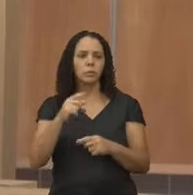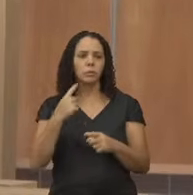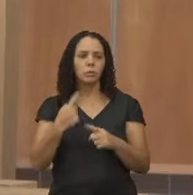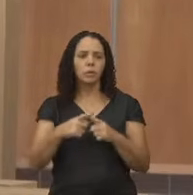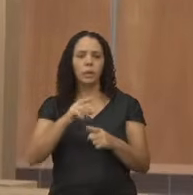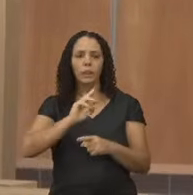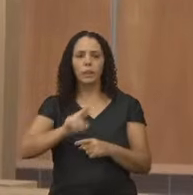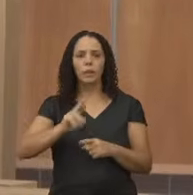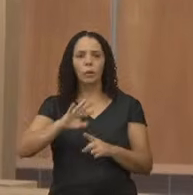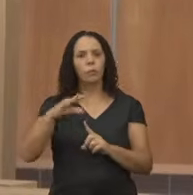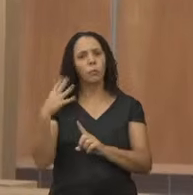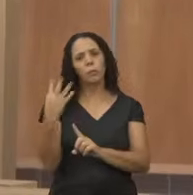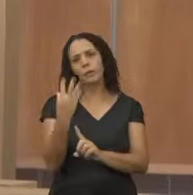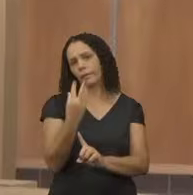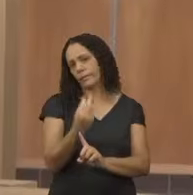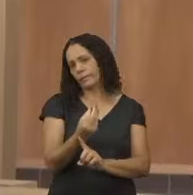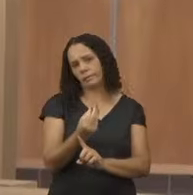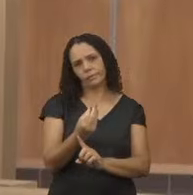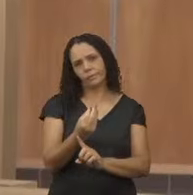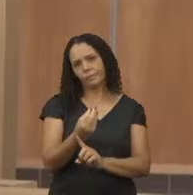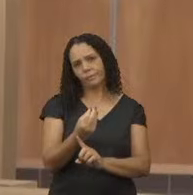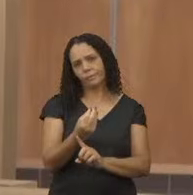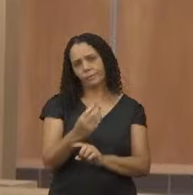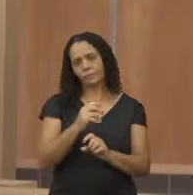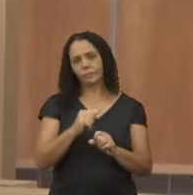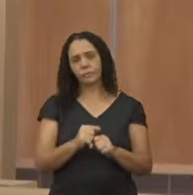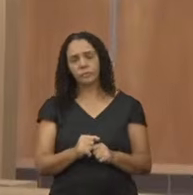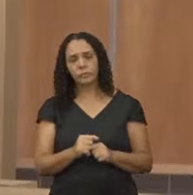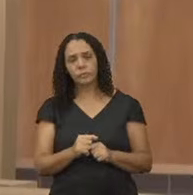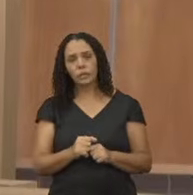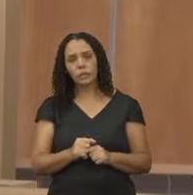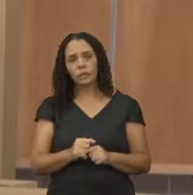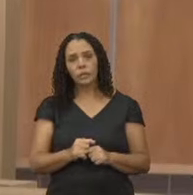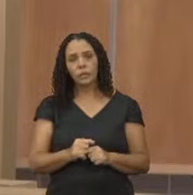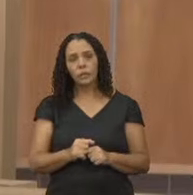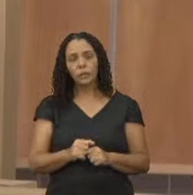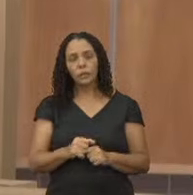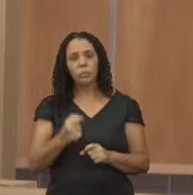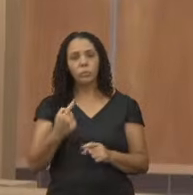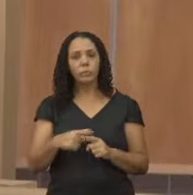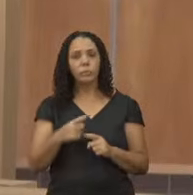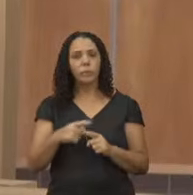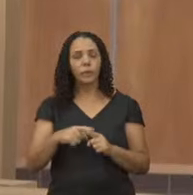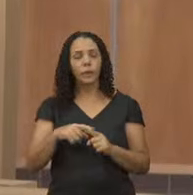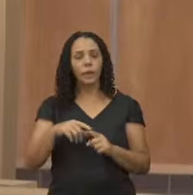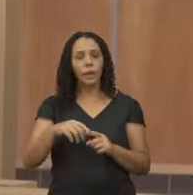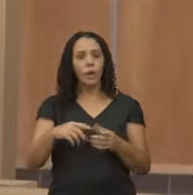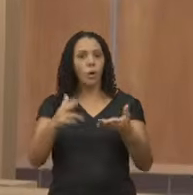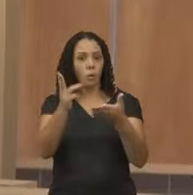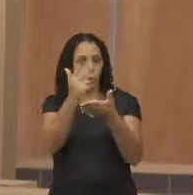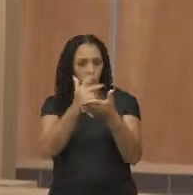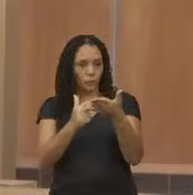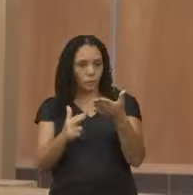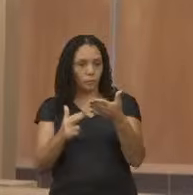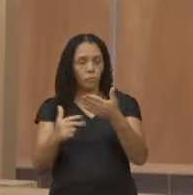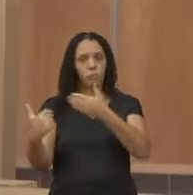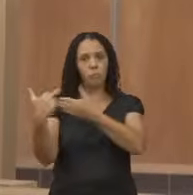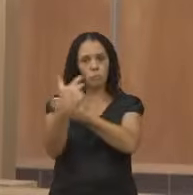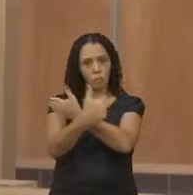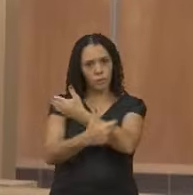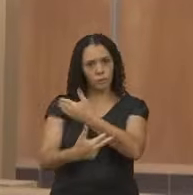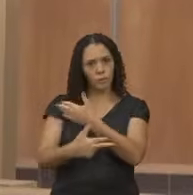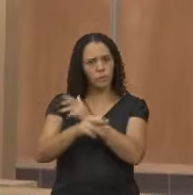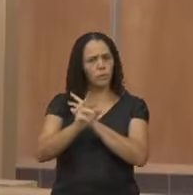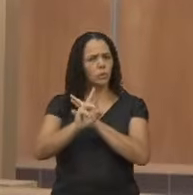o grafismo, o muralismo, porque elas visam dar um colorido especial a uma